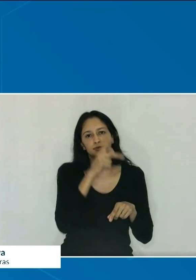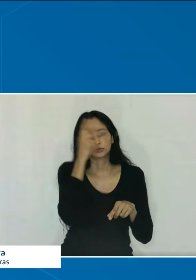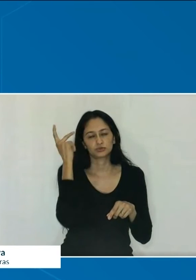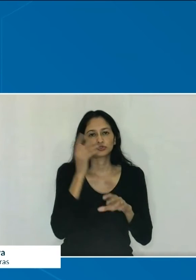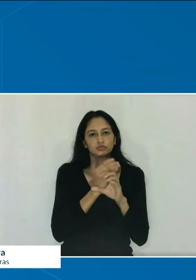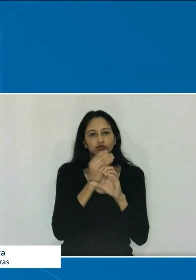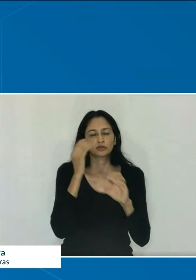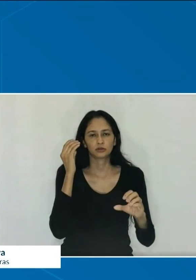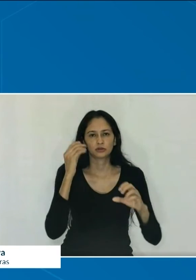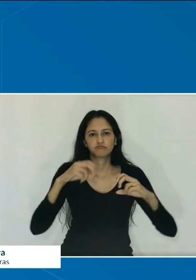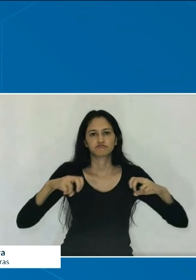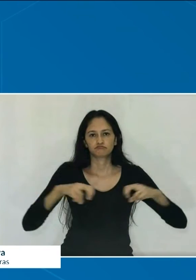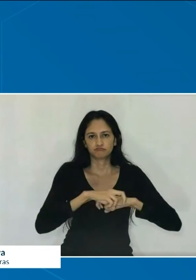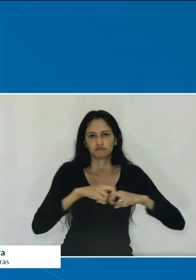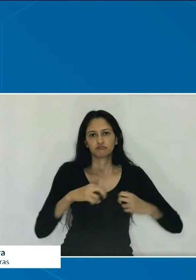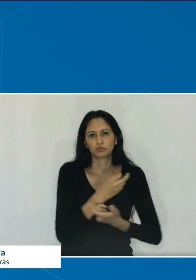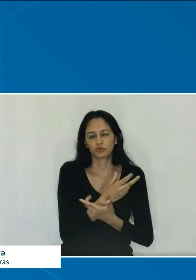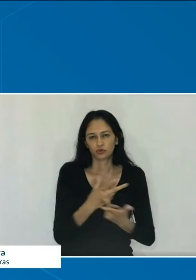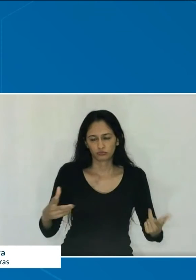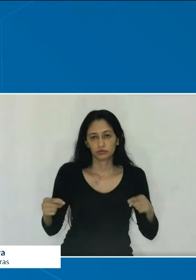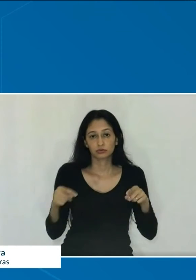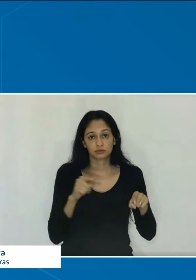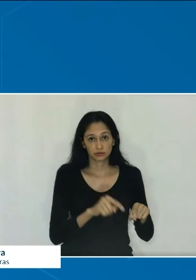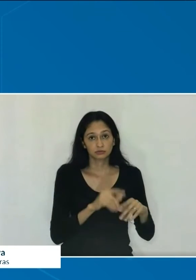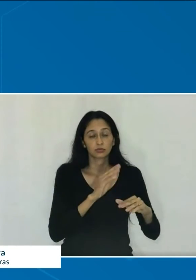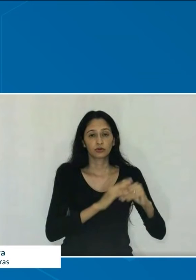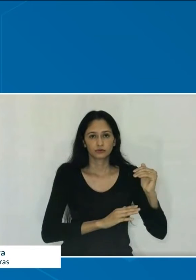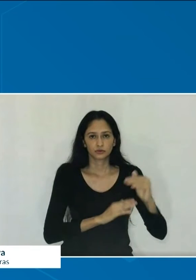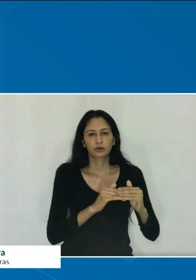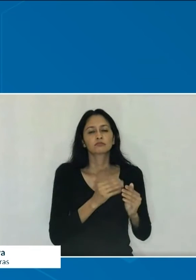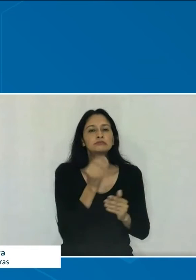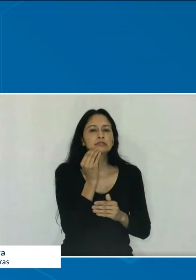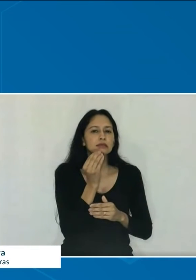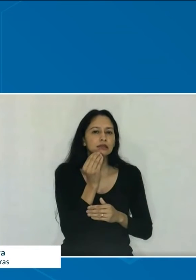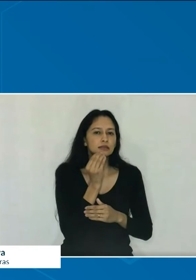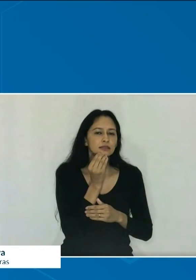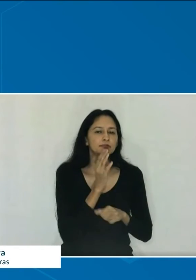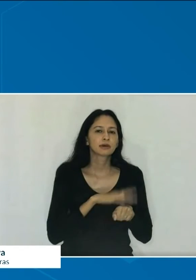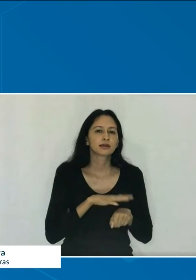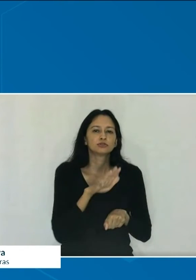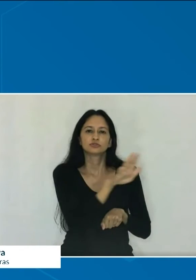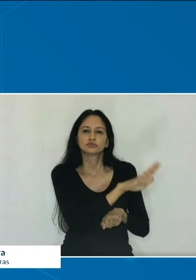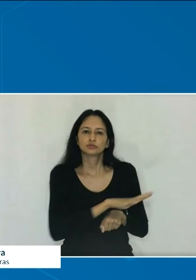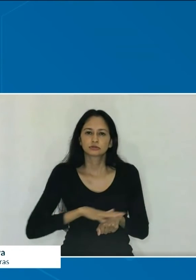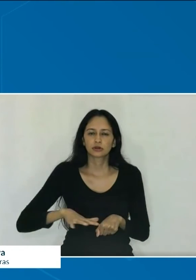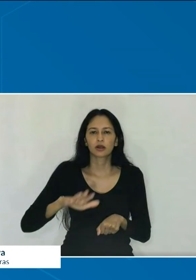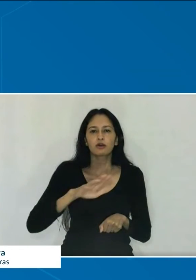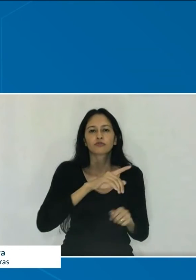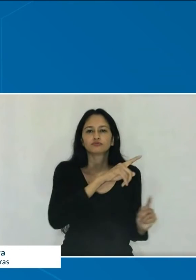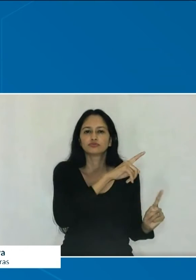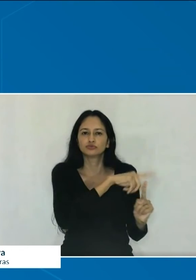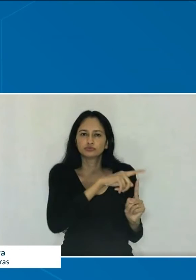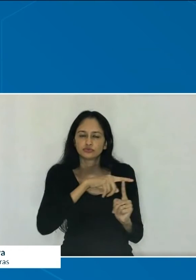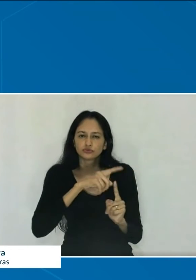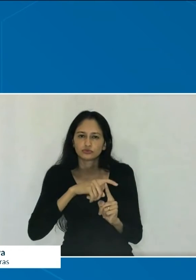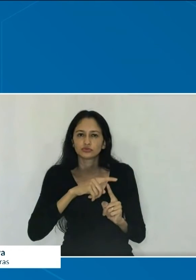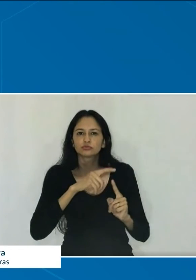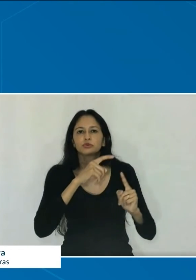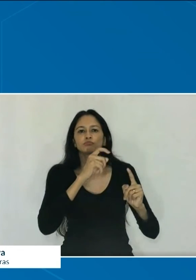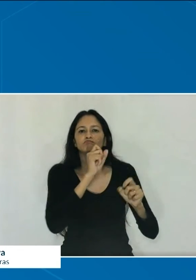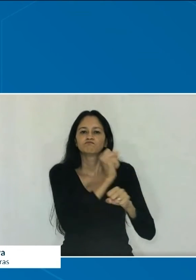eles, na maioria, tentam ser generalistas, né? Eles tentam abordar todos os modos de transporte, tentam abordar todos os